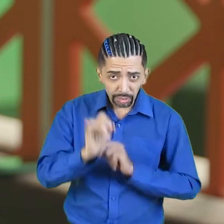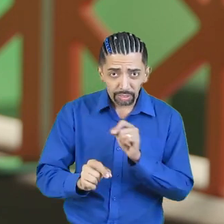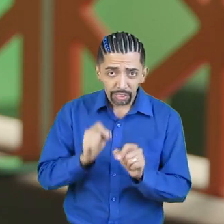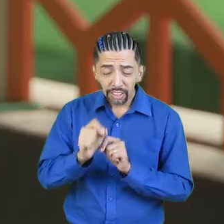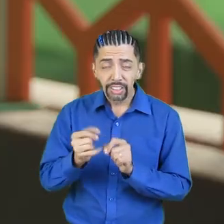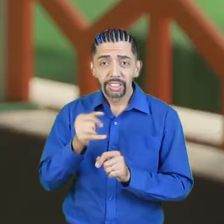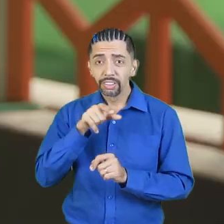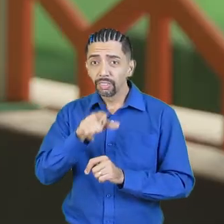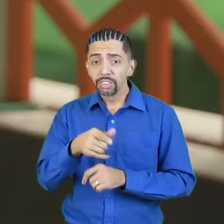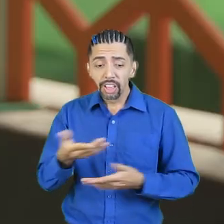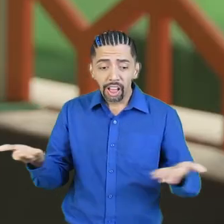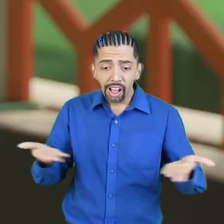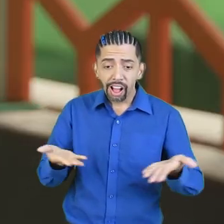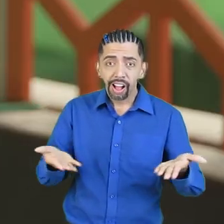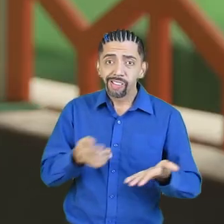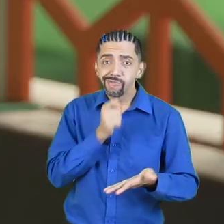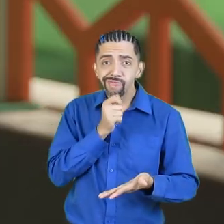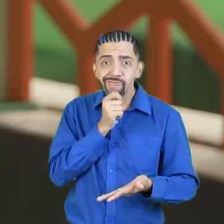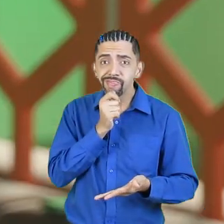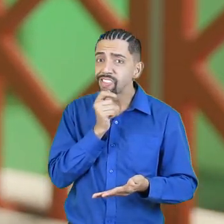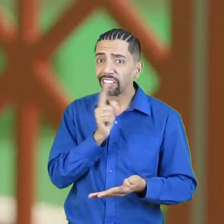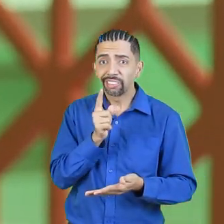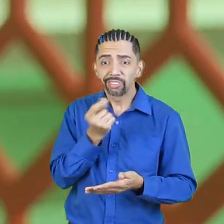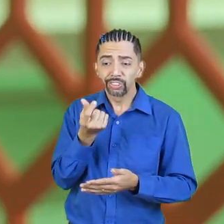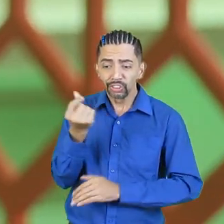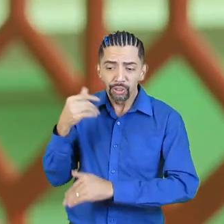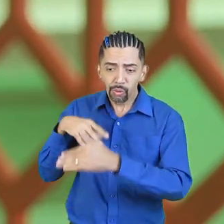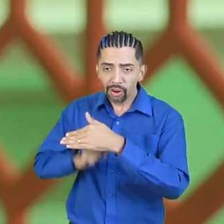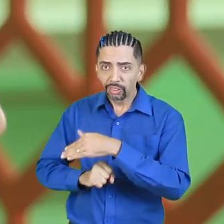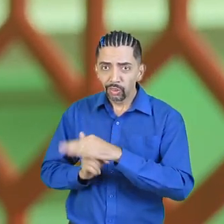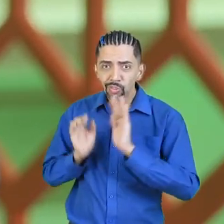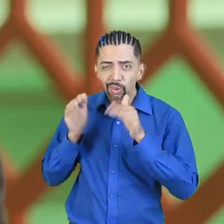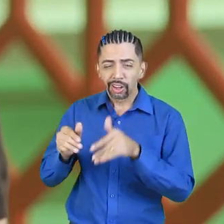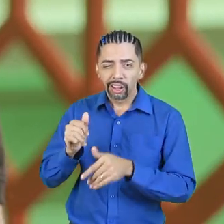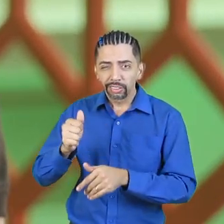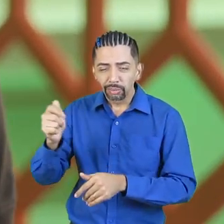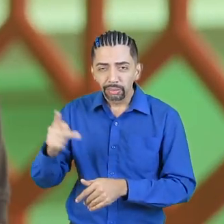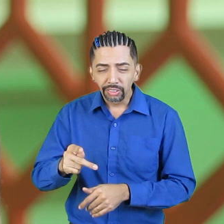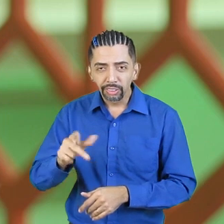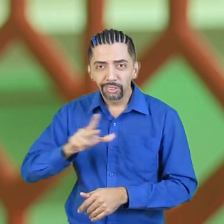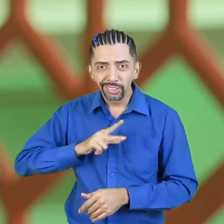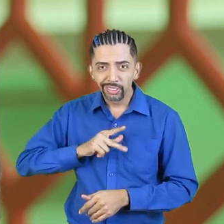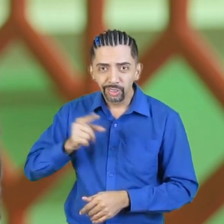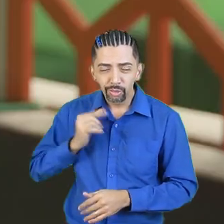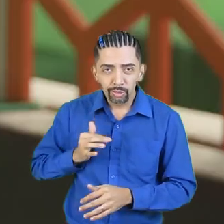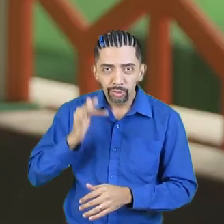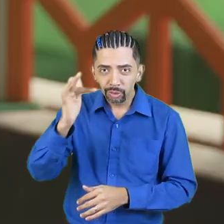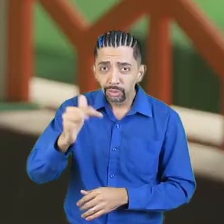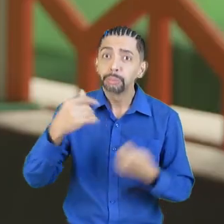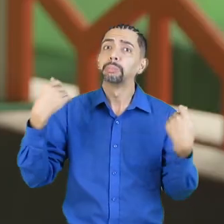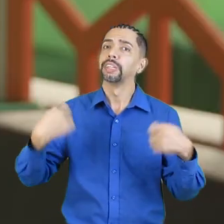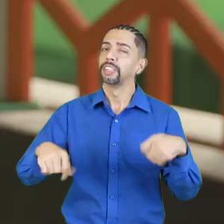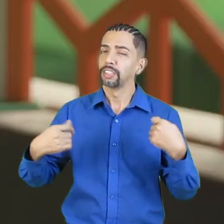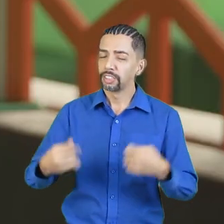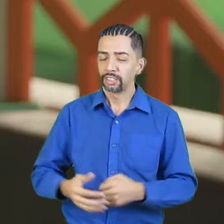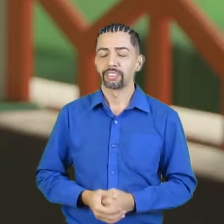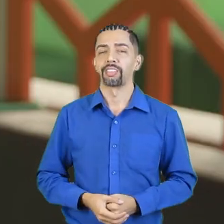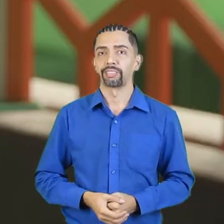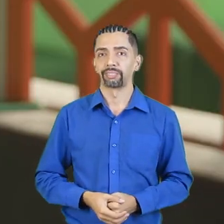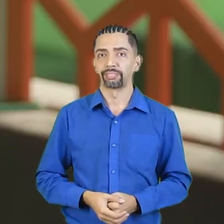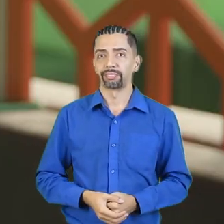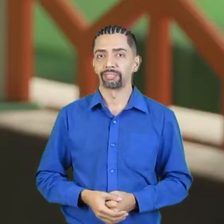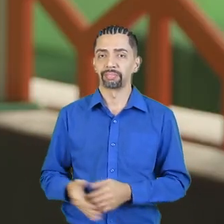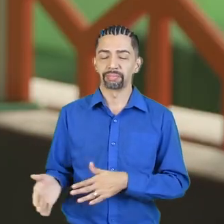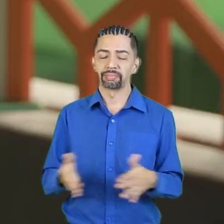aposentadoria sustentável, está aí uma orientação que não pode deixar de ser colocada em prática. Essa sexta orientação